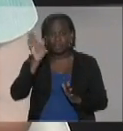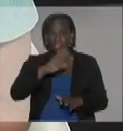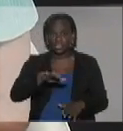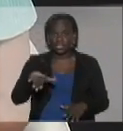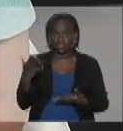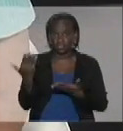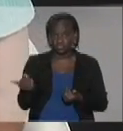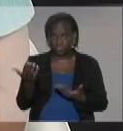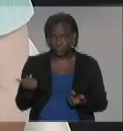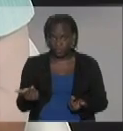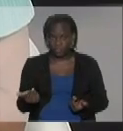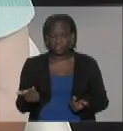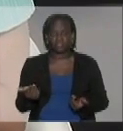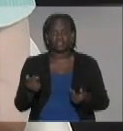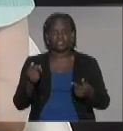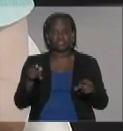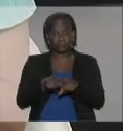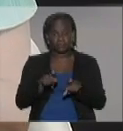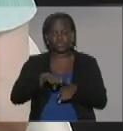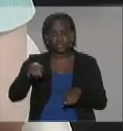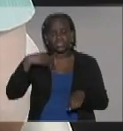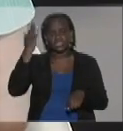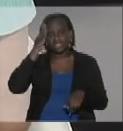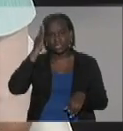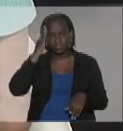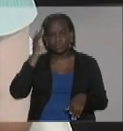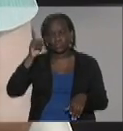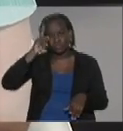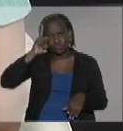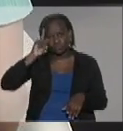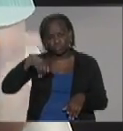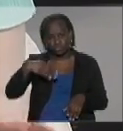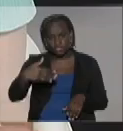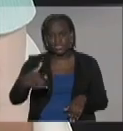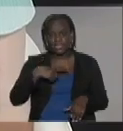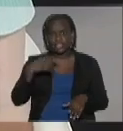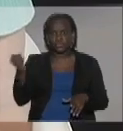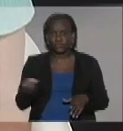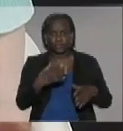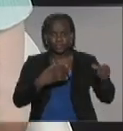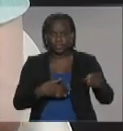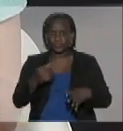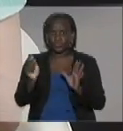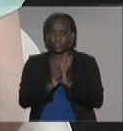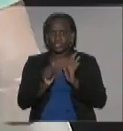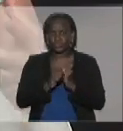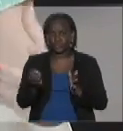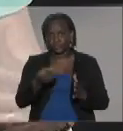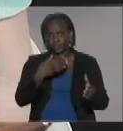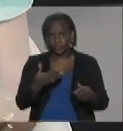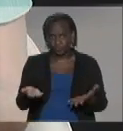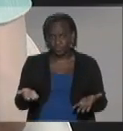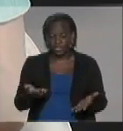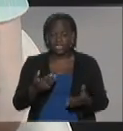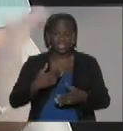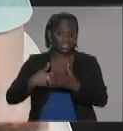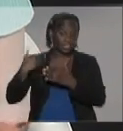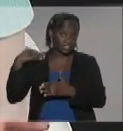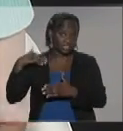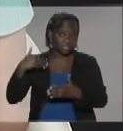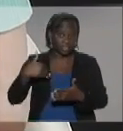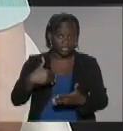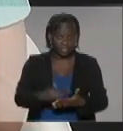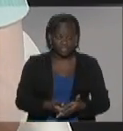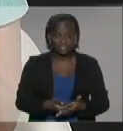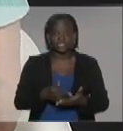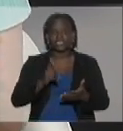principalmente com crianças e adolescentes. E a gente sabe que a cada dia surgem novas drogas. A gente teve, de uns anos